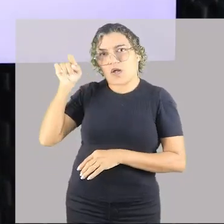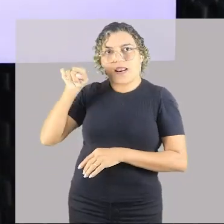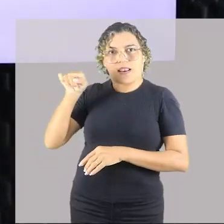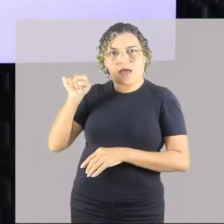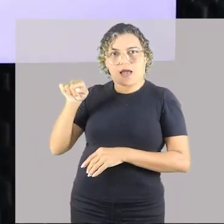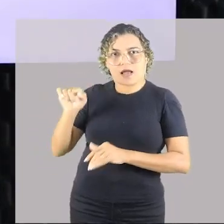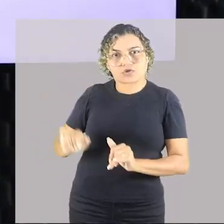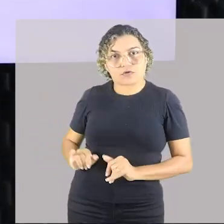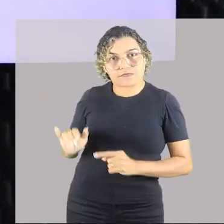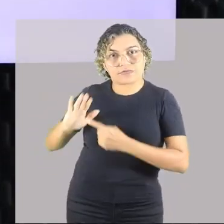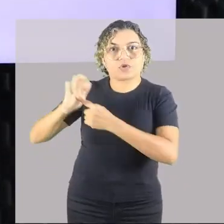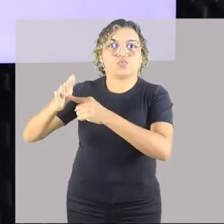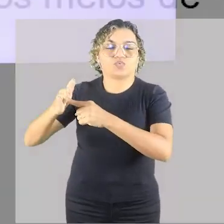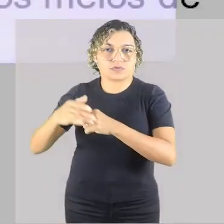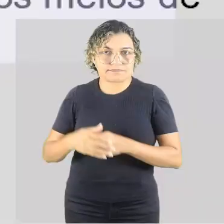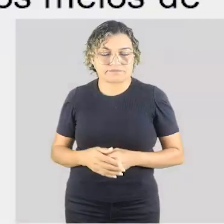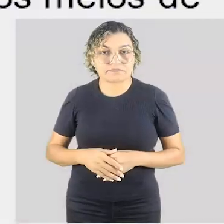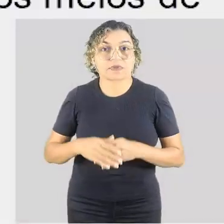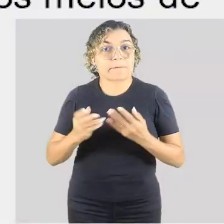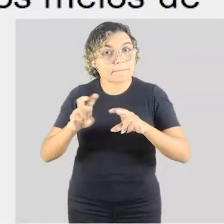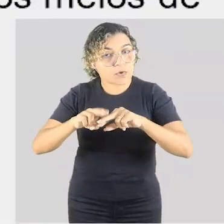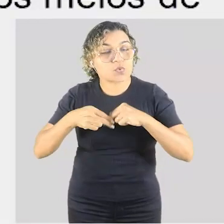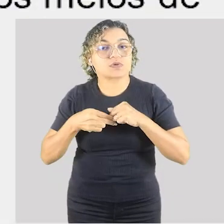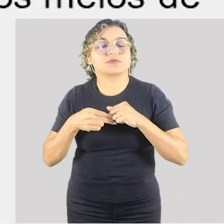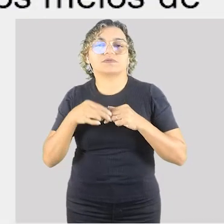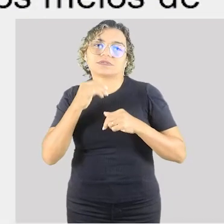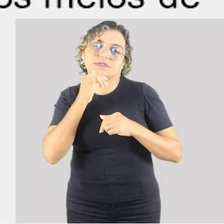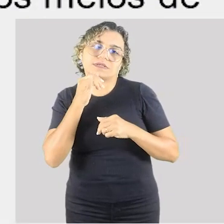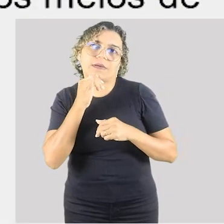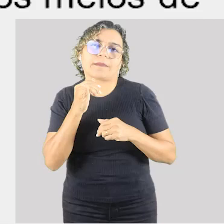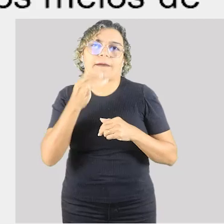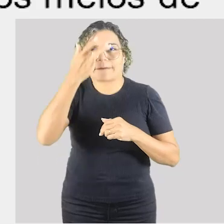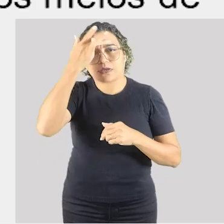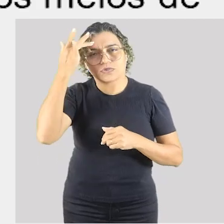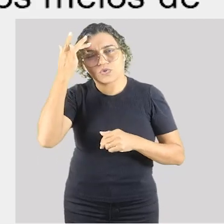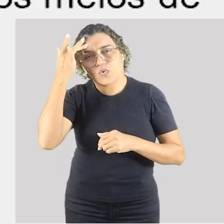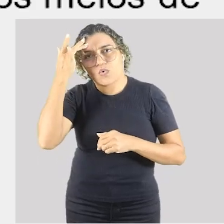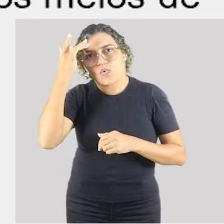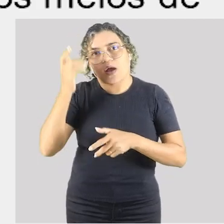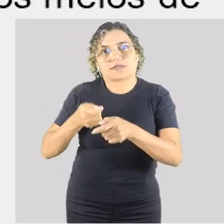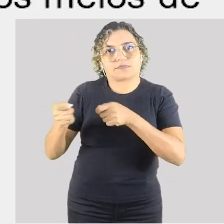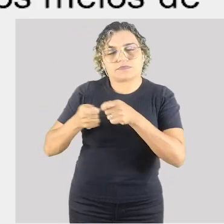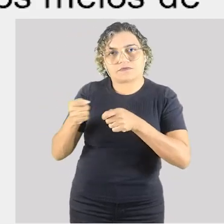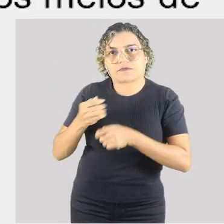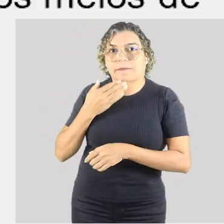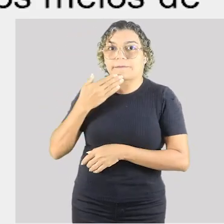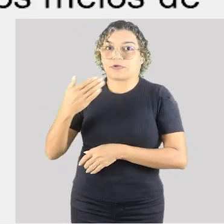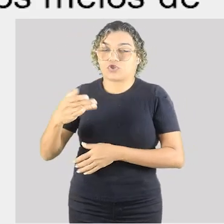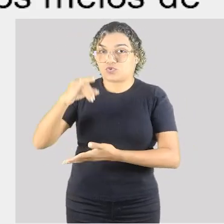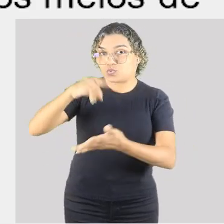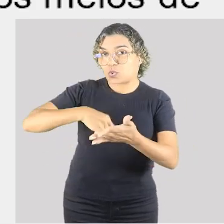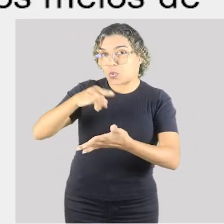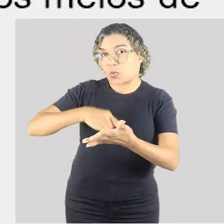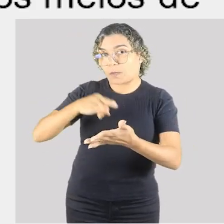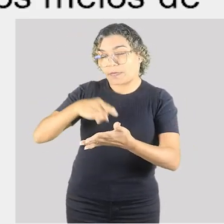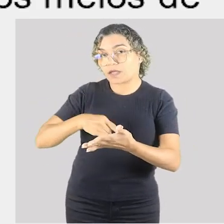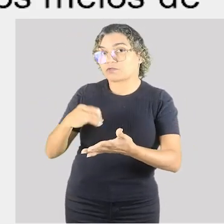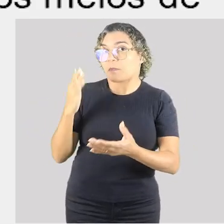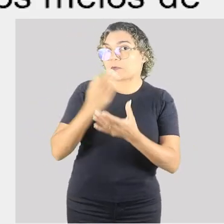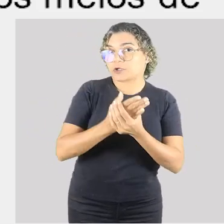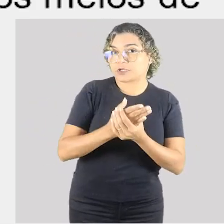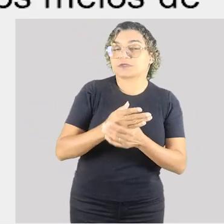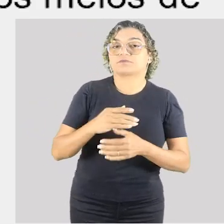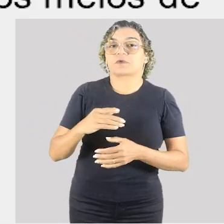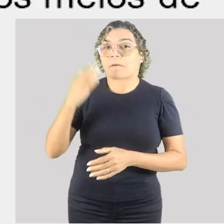eventualmente denunciada. Por isso mesmo é que cabe ao administrado que postulou o requerimento, no caso da